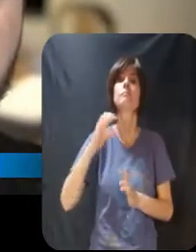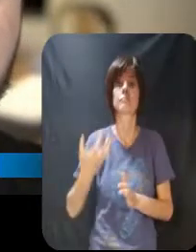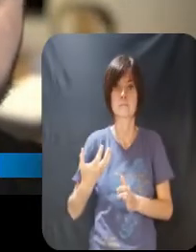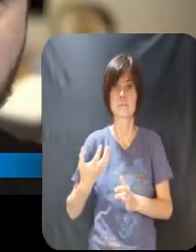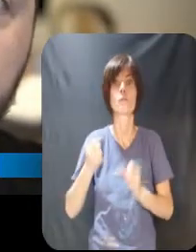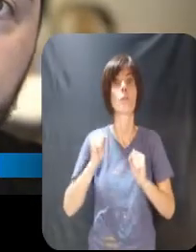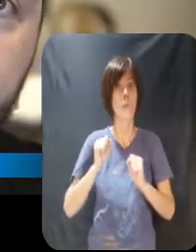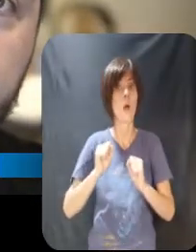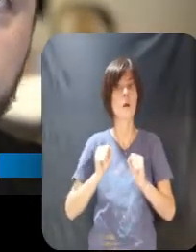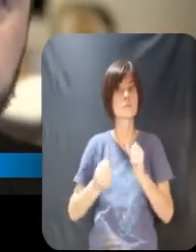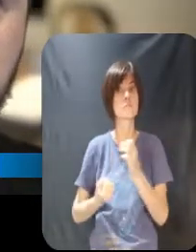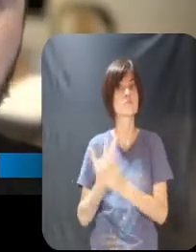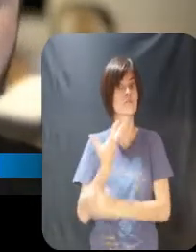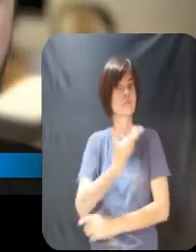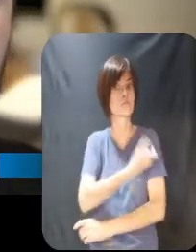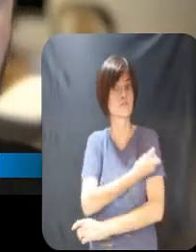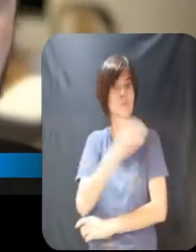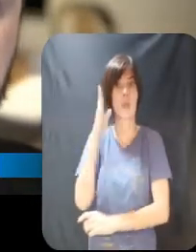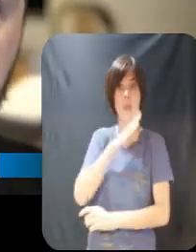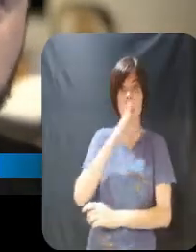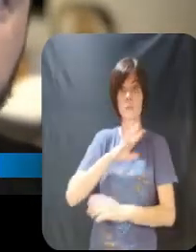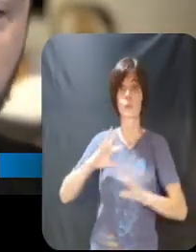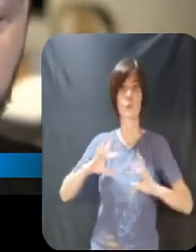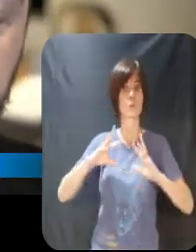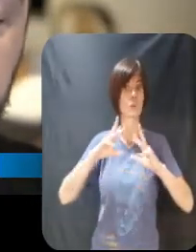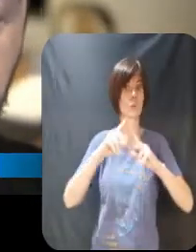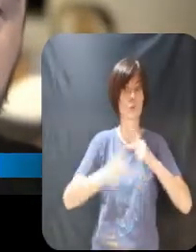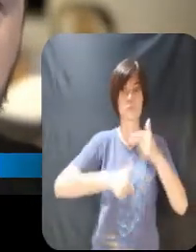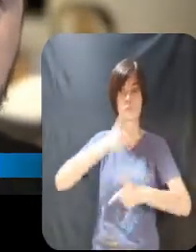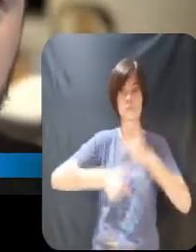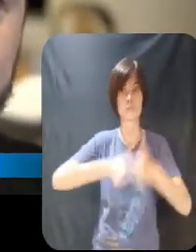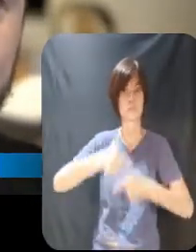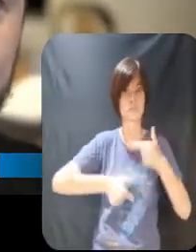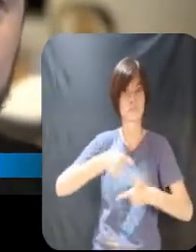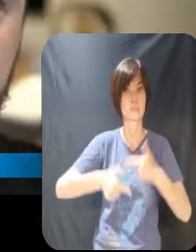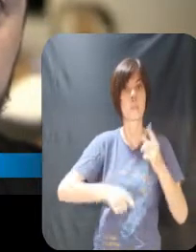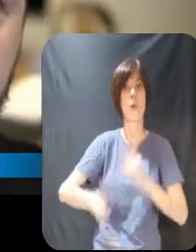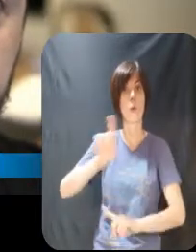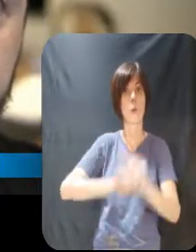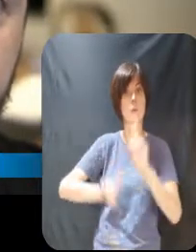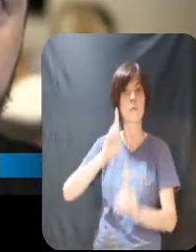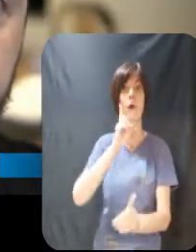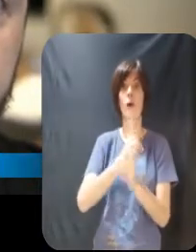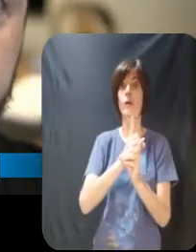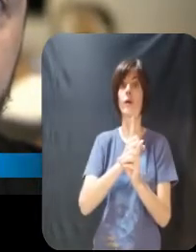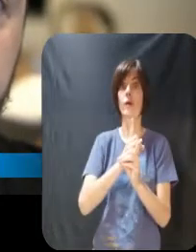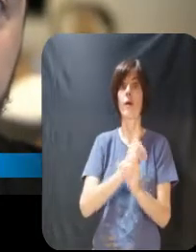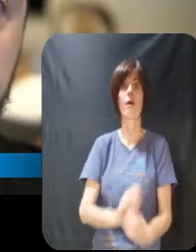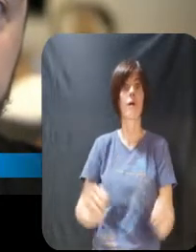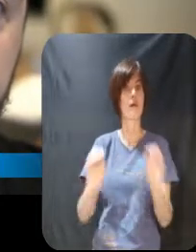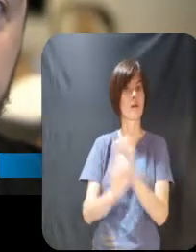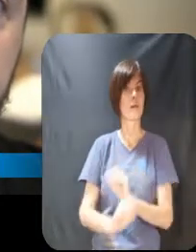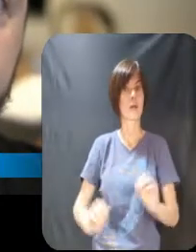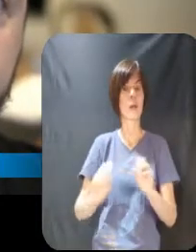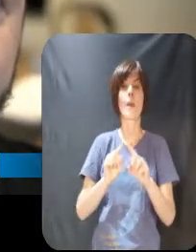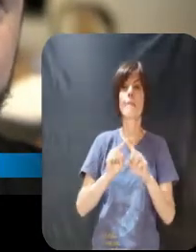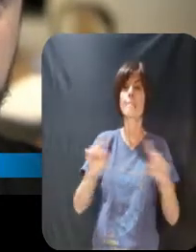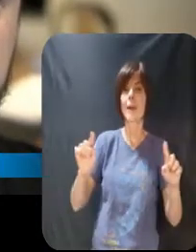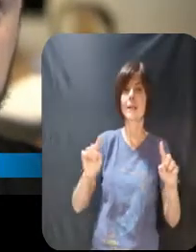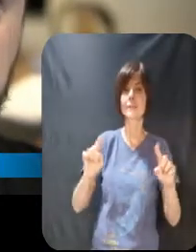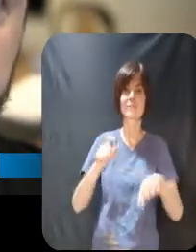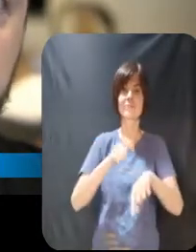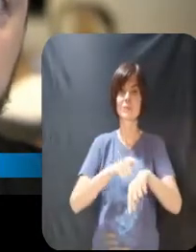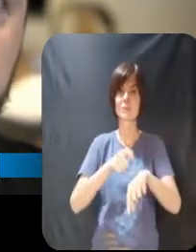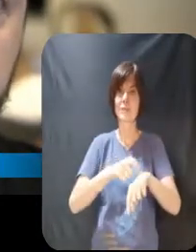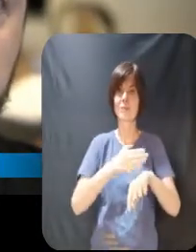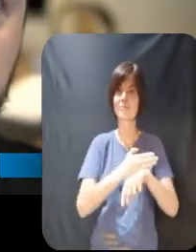testando, alguém vai chegar em alguma coisa que funciona, o que é ótimo, mas a linha do tempo de cada um desses trabalhos vai ser a